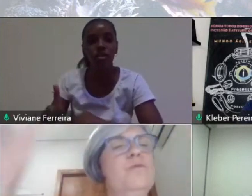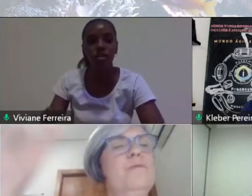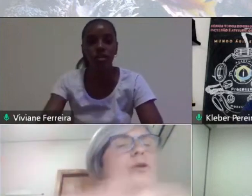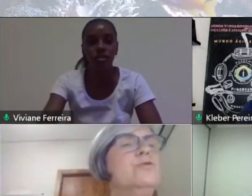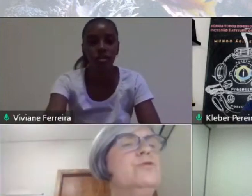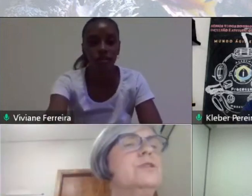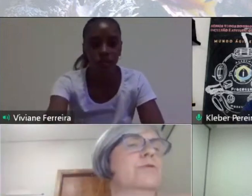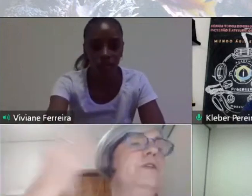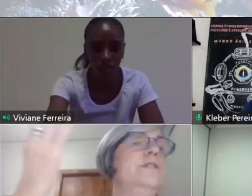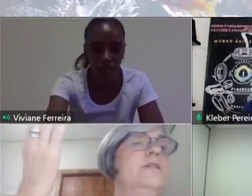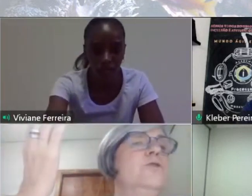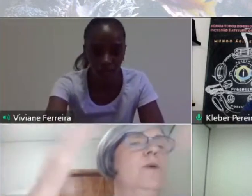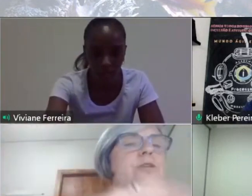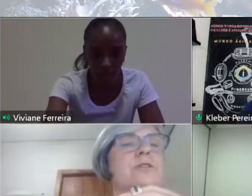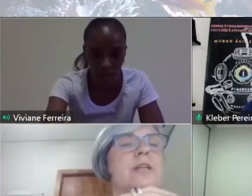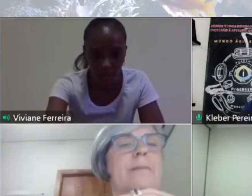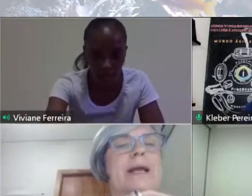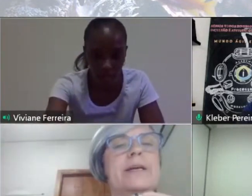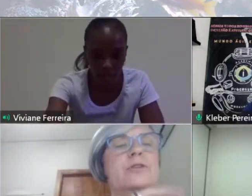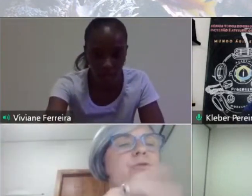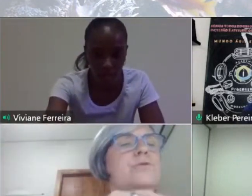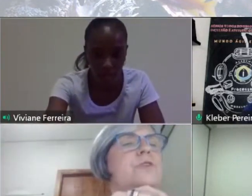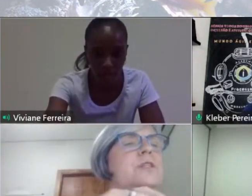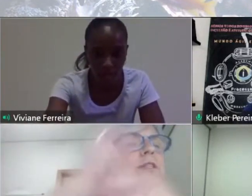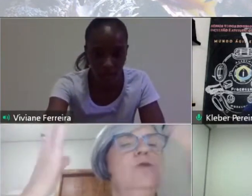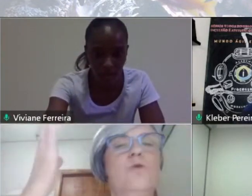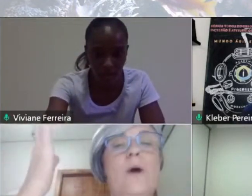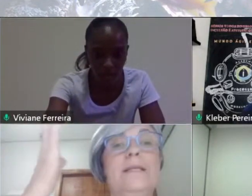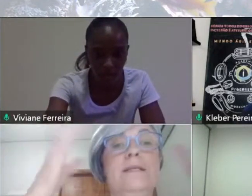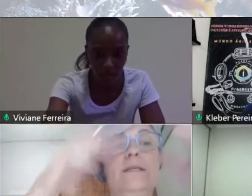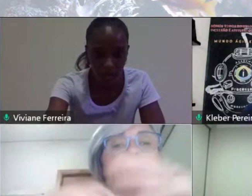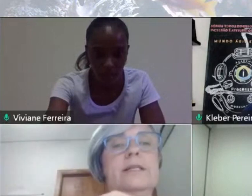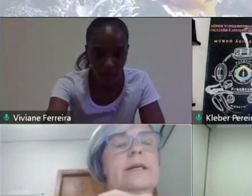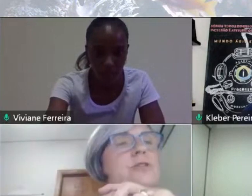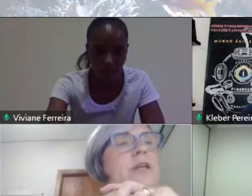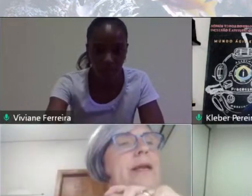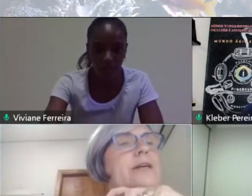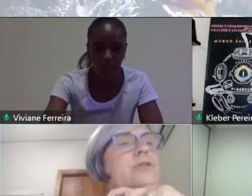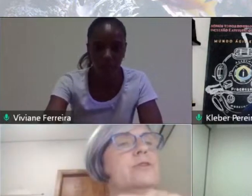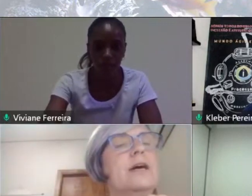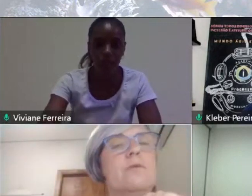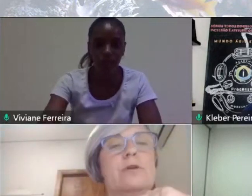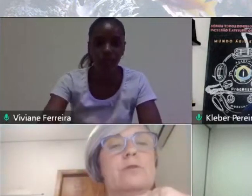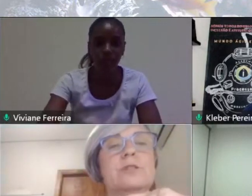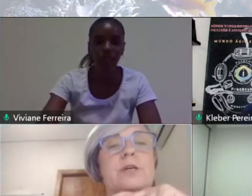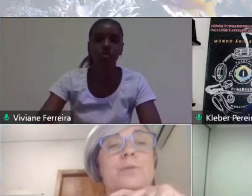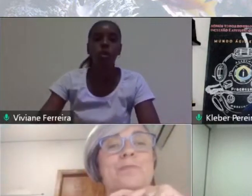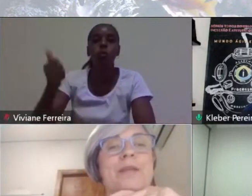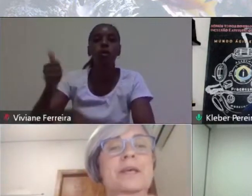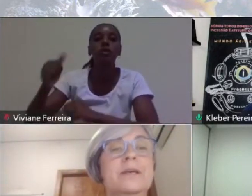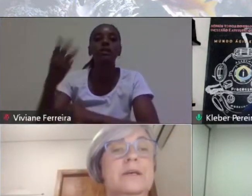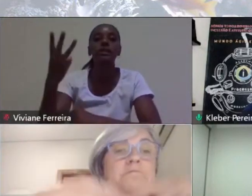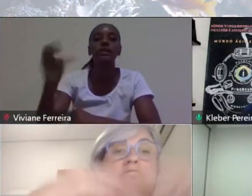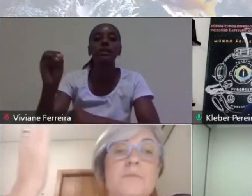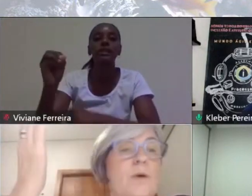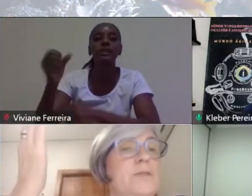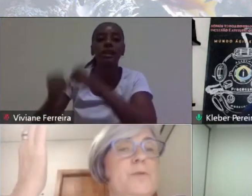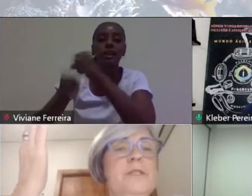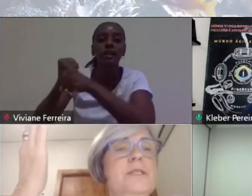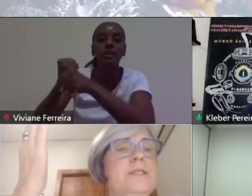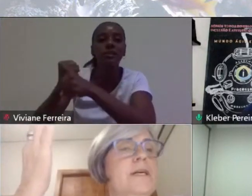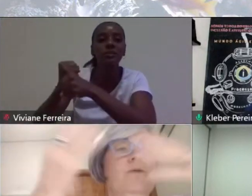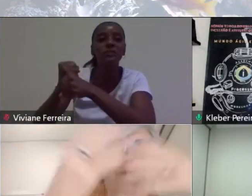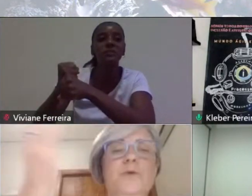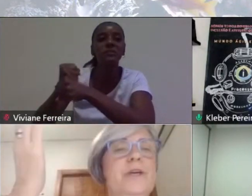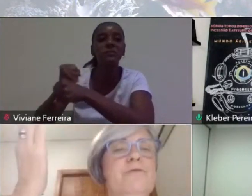órgãos públicos, são 25 anos trabalhando, 25, quase 30 anos trabalhando na inclusão. Estou